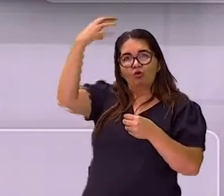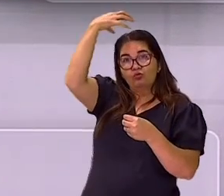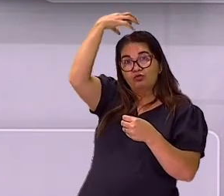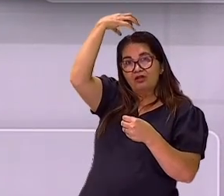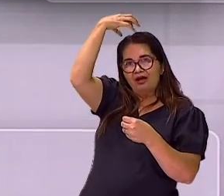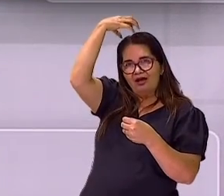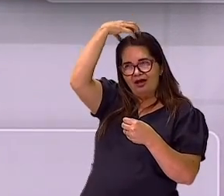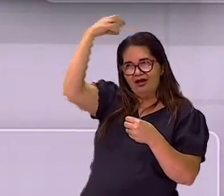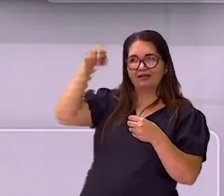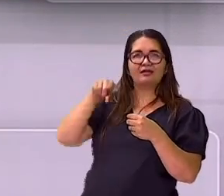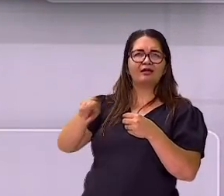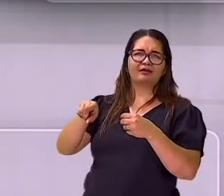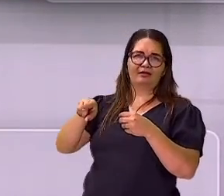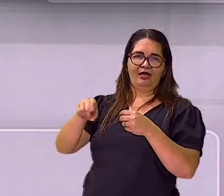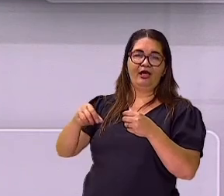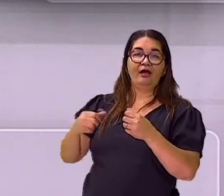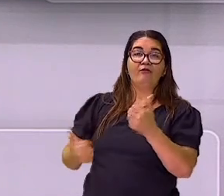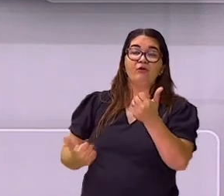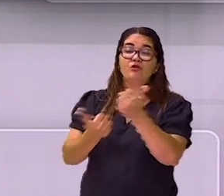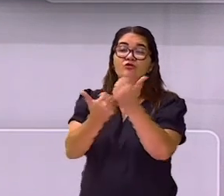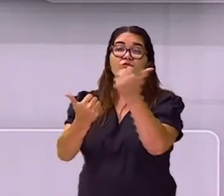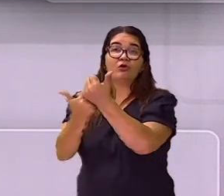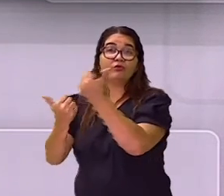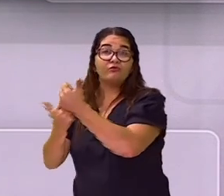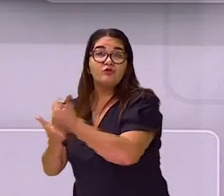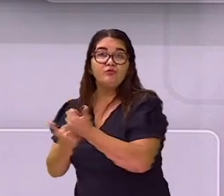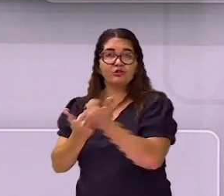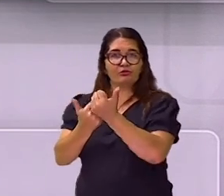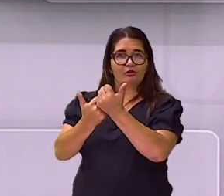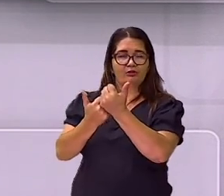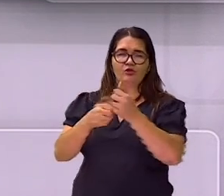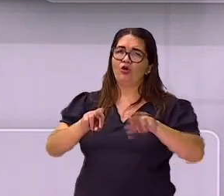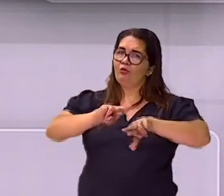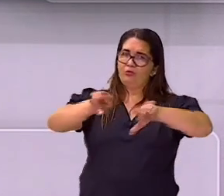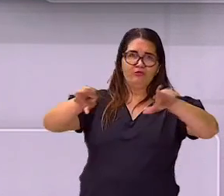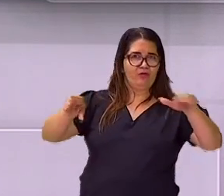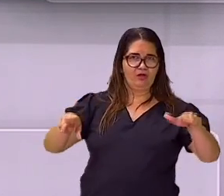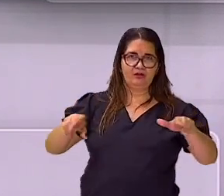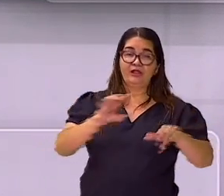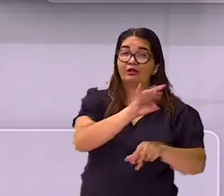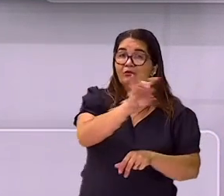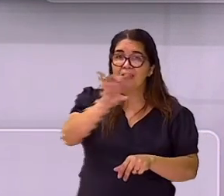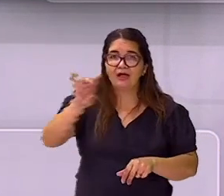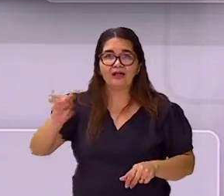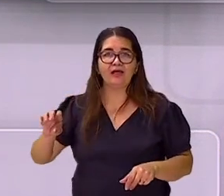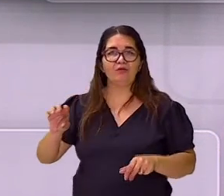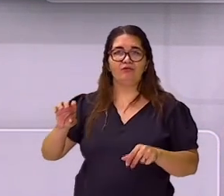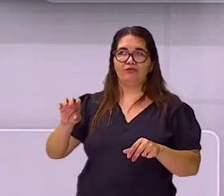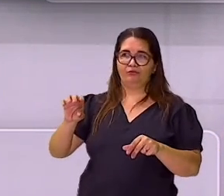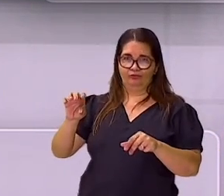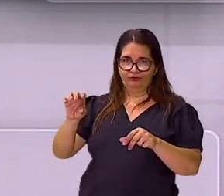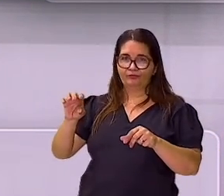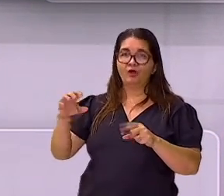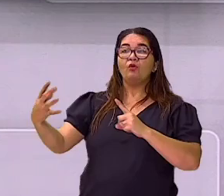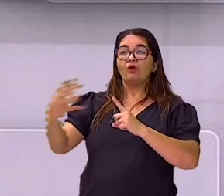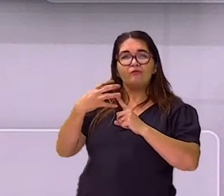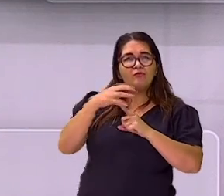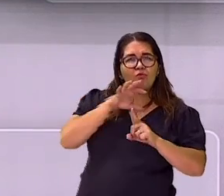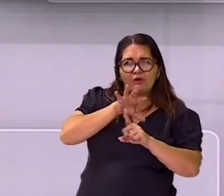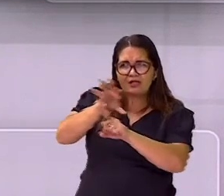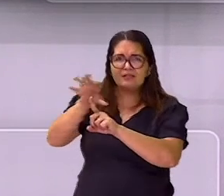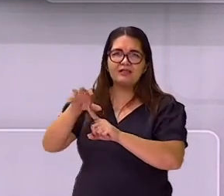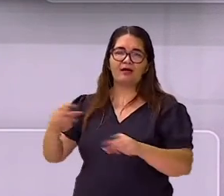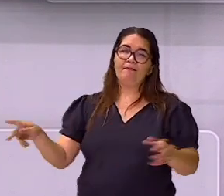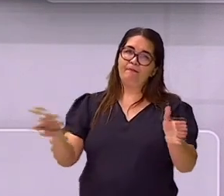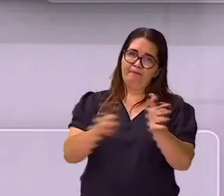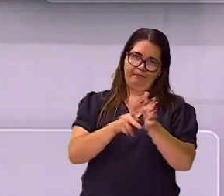civilização persa foi submetida ao maior império da antiguidade, antes do Império Romano. O império que foi fundado pelo